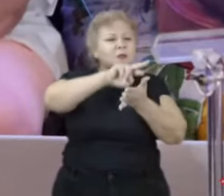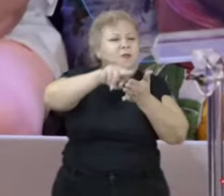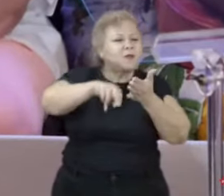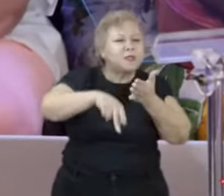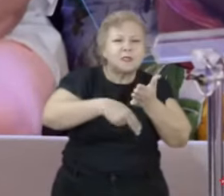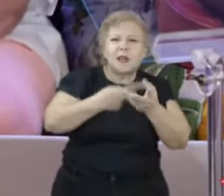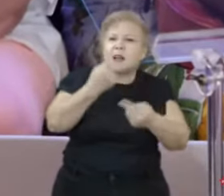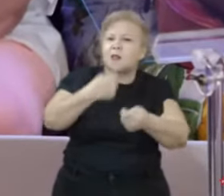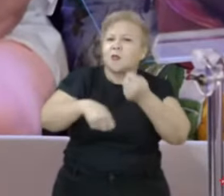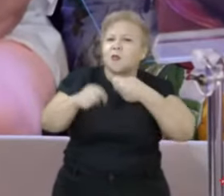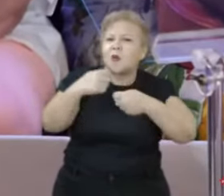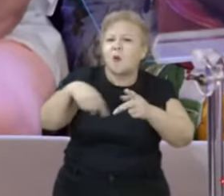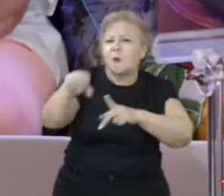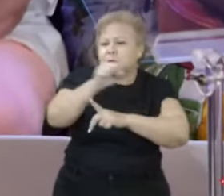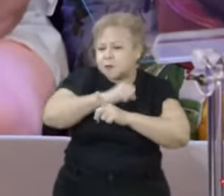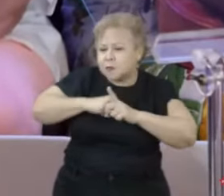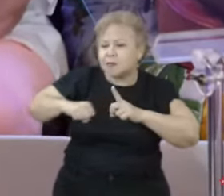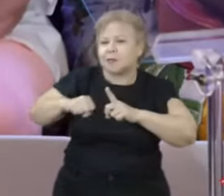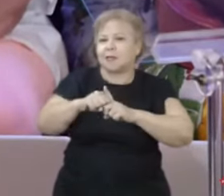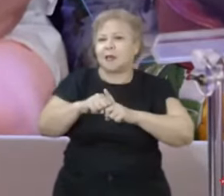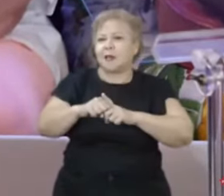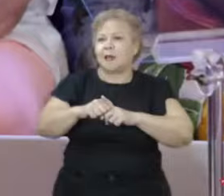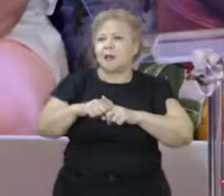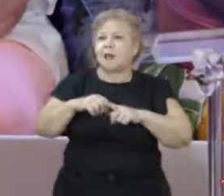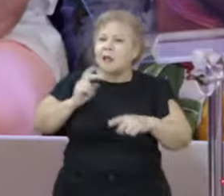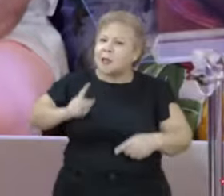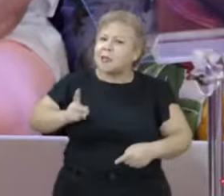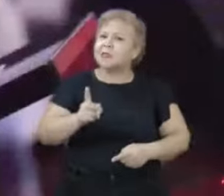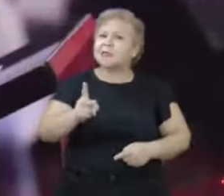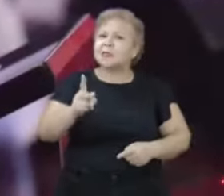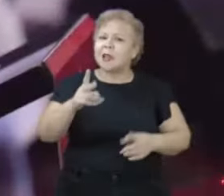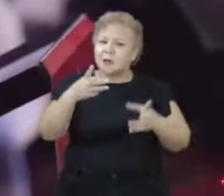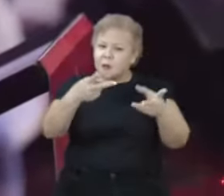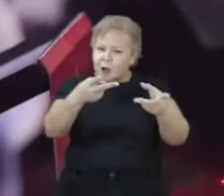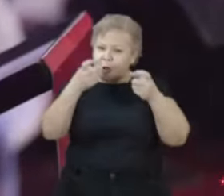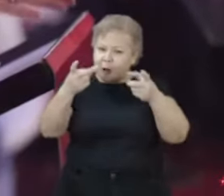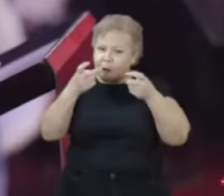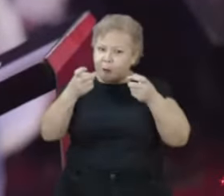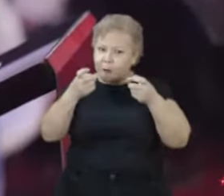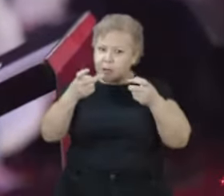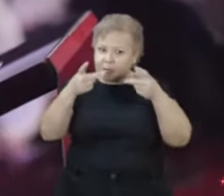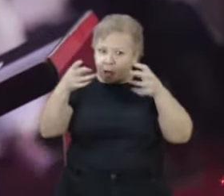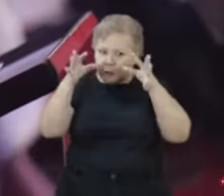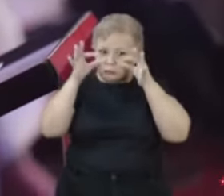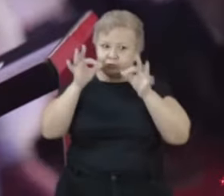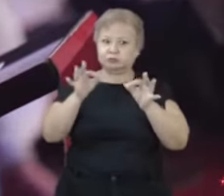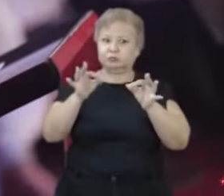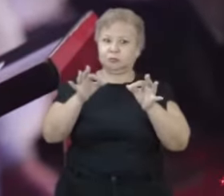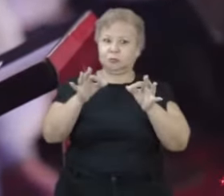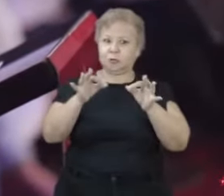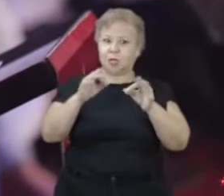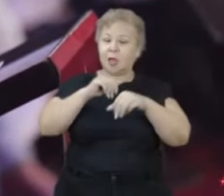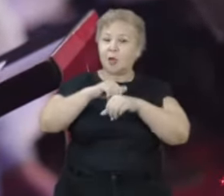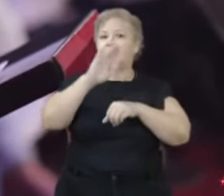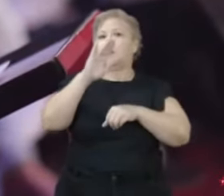econômica, social, mas sempre com um olhar atento para os mais excluídos.